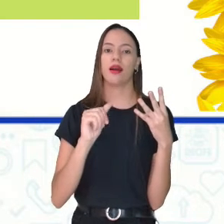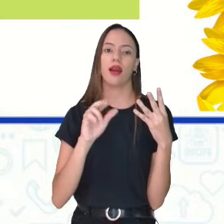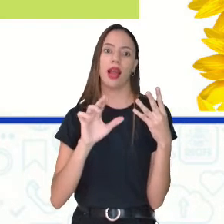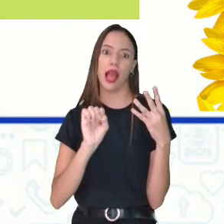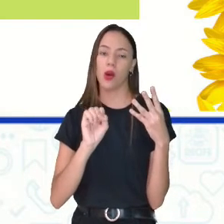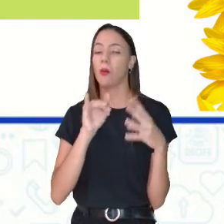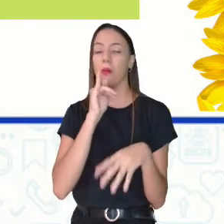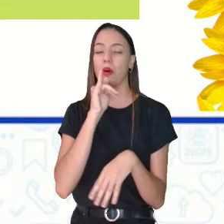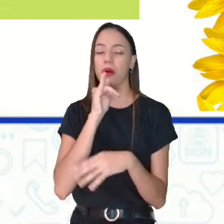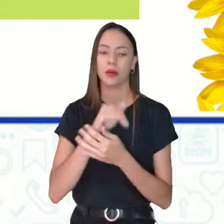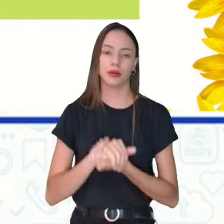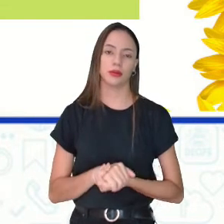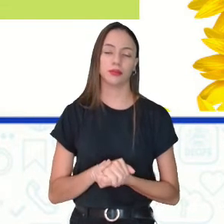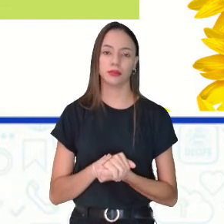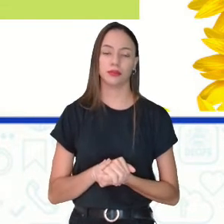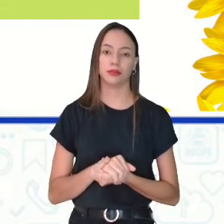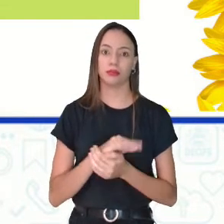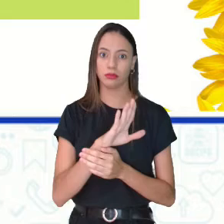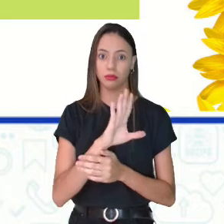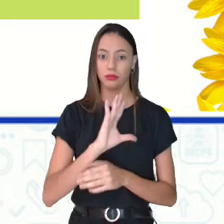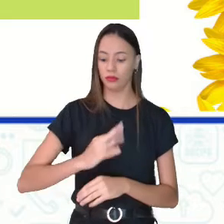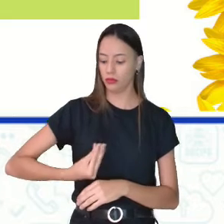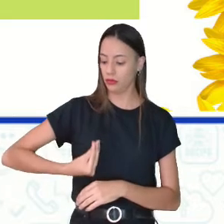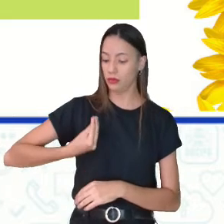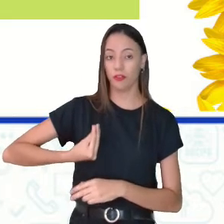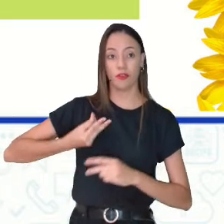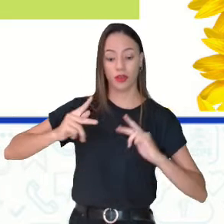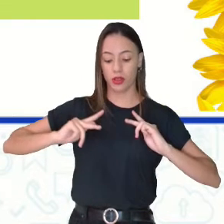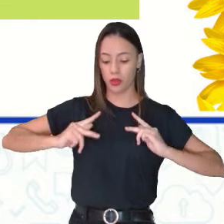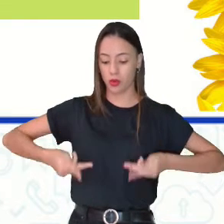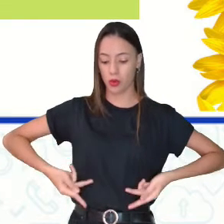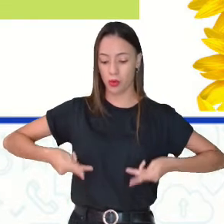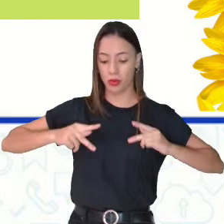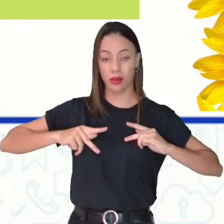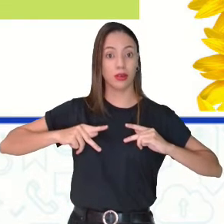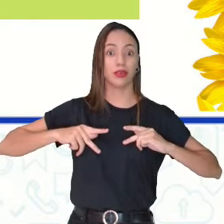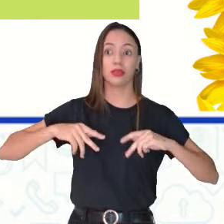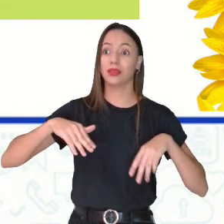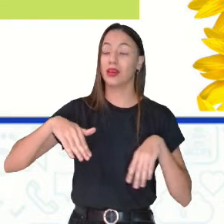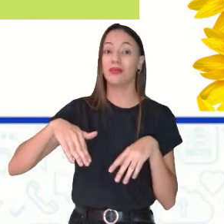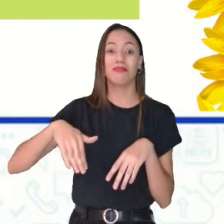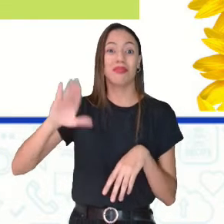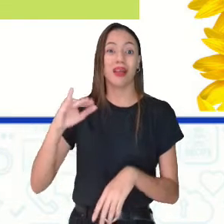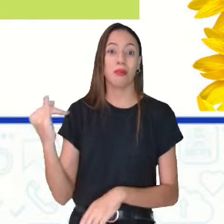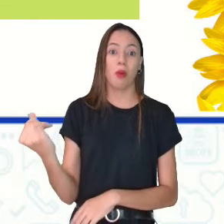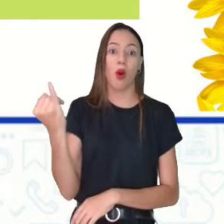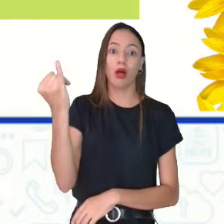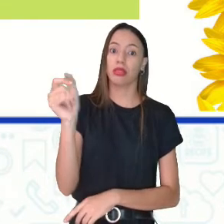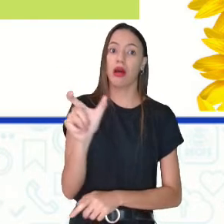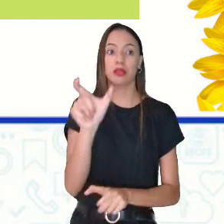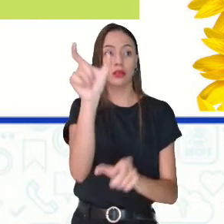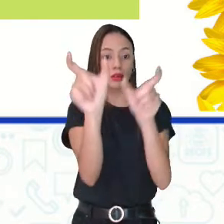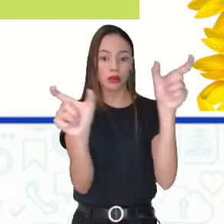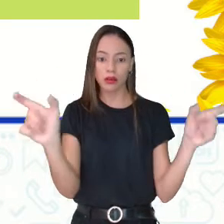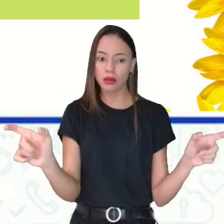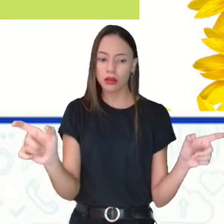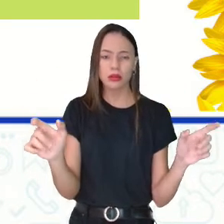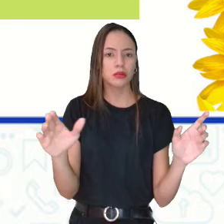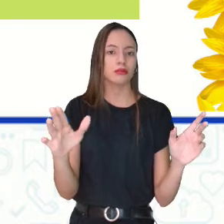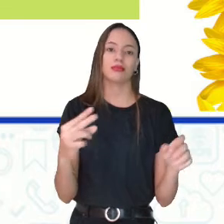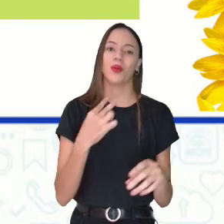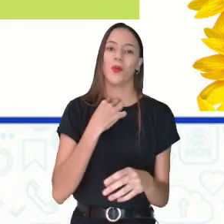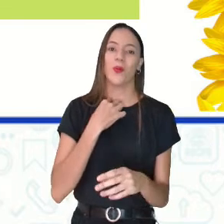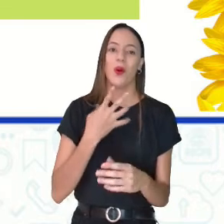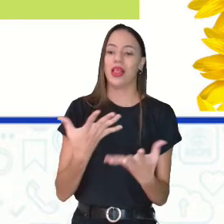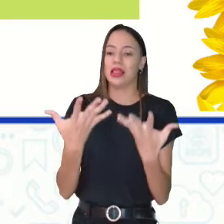se admitir que a vida humana é o bem mais precioso do homem, não se pode aceitar a pena